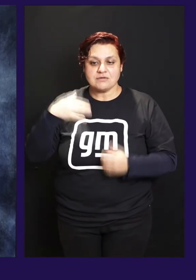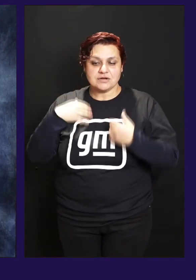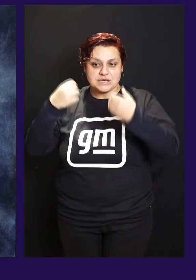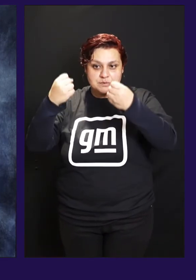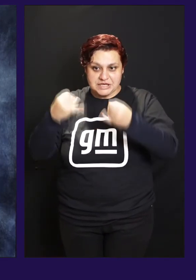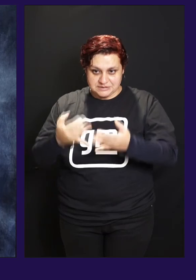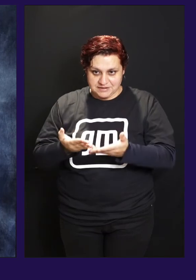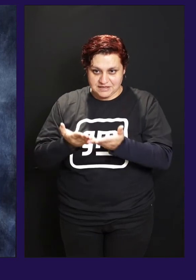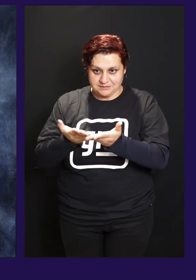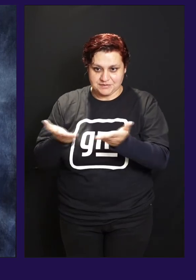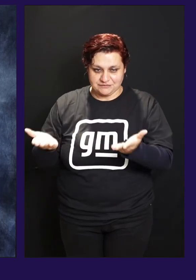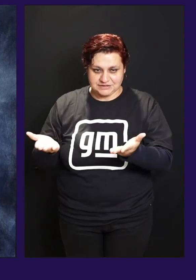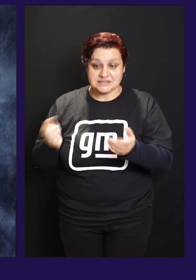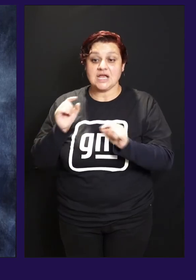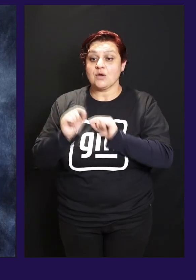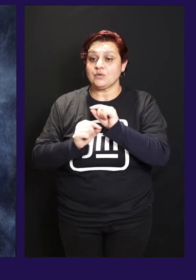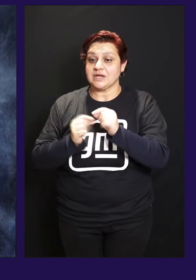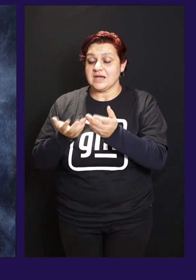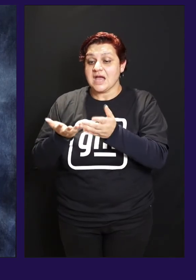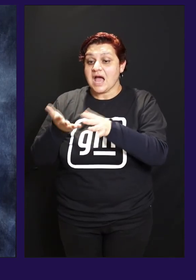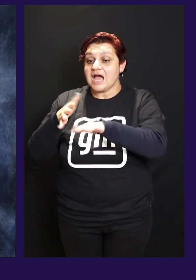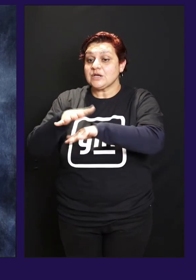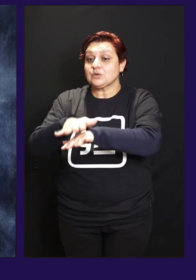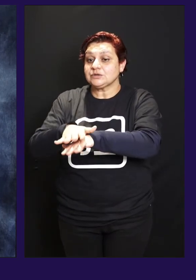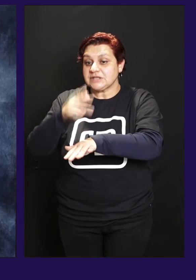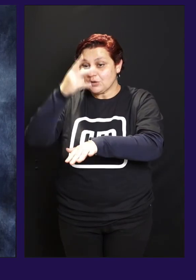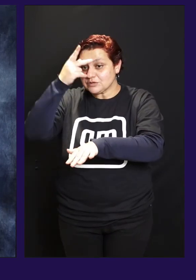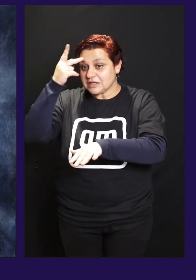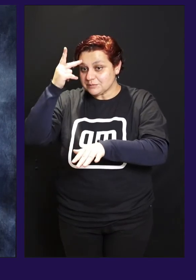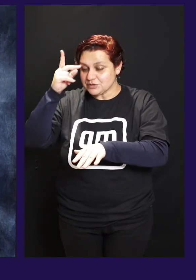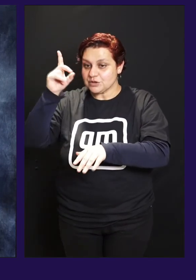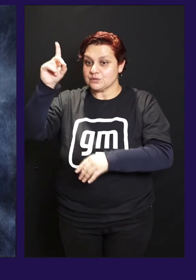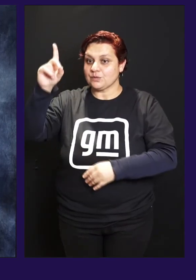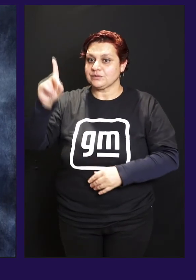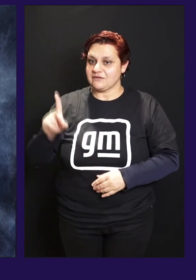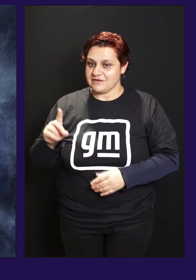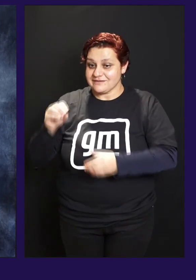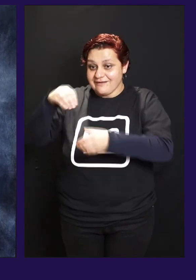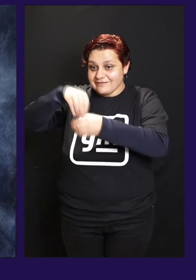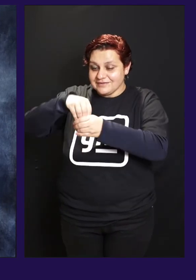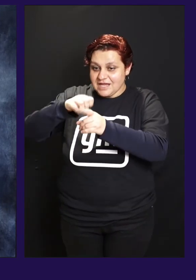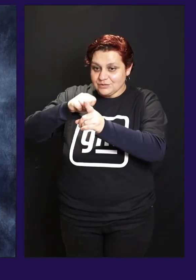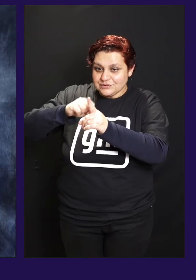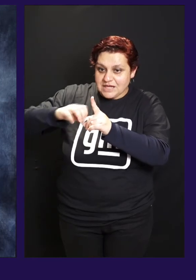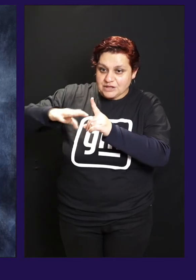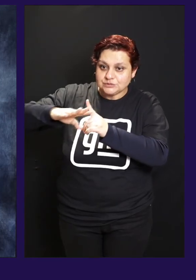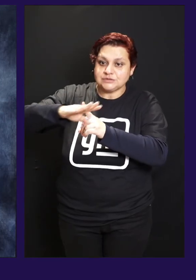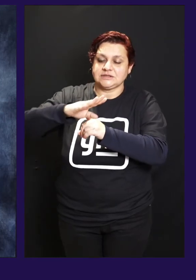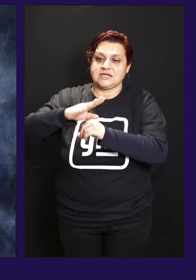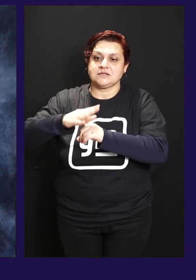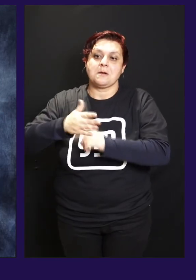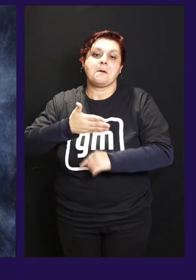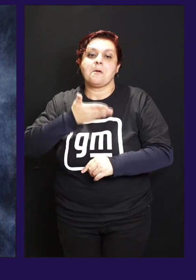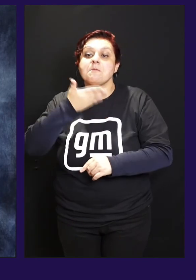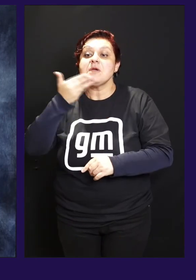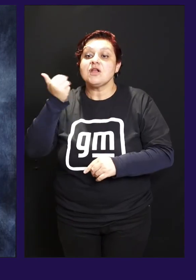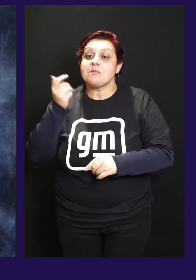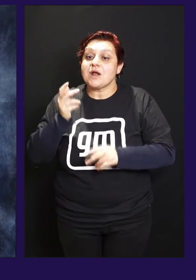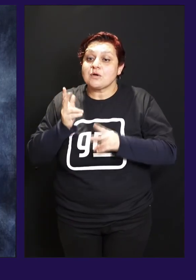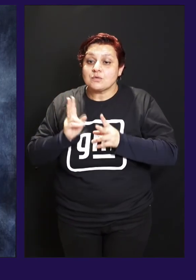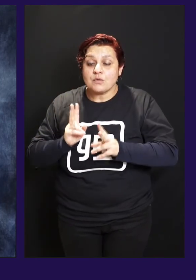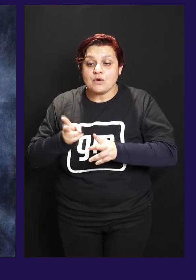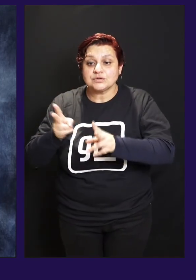uma pessoa com deficiência na experiência e convidar essas pessoas de uma forma independente a usar o prédio.